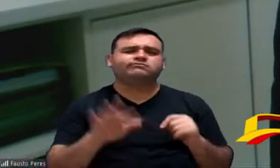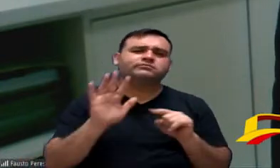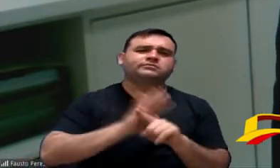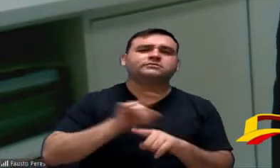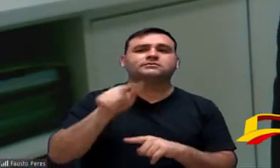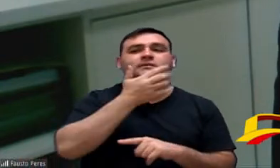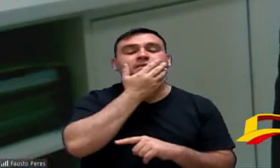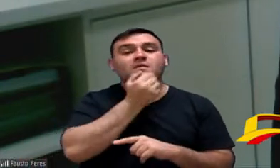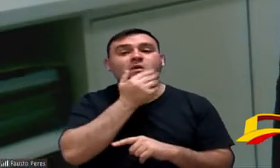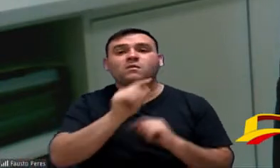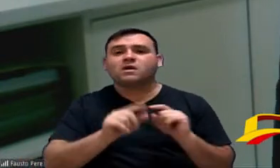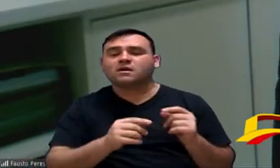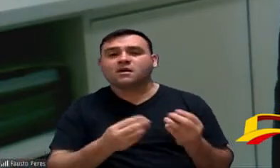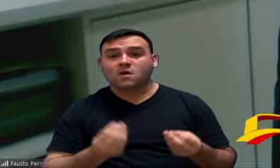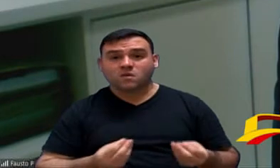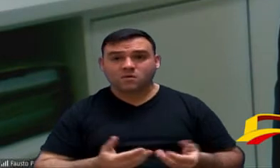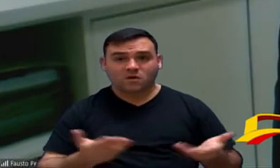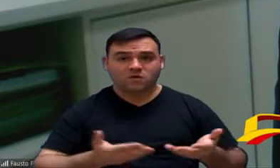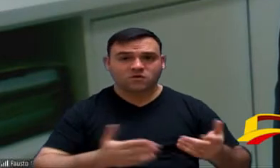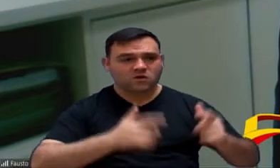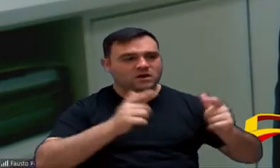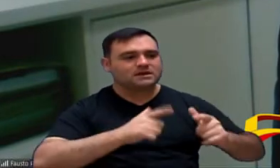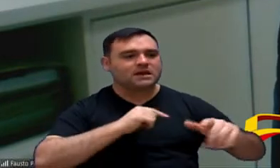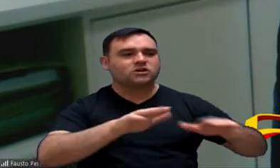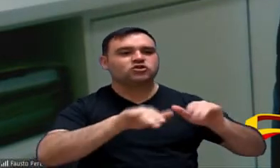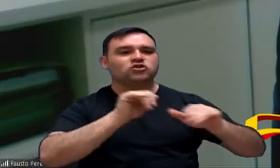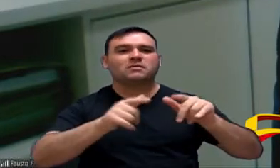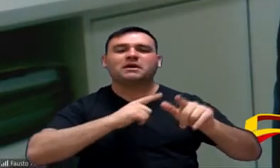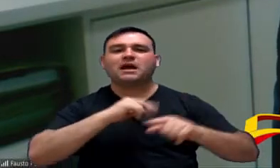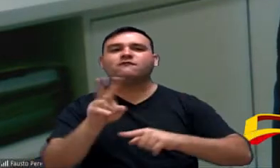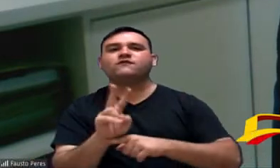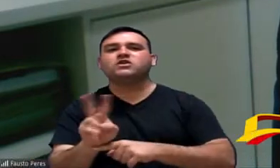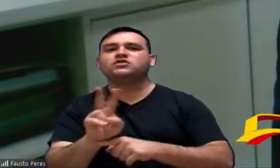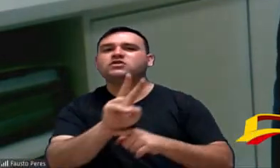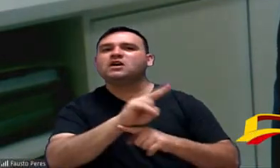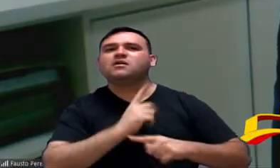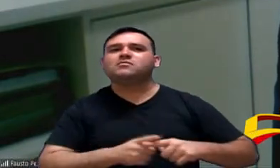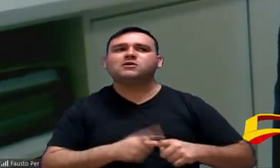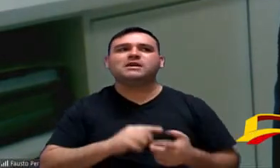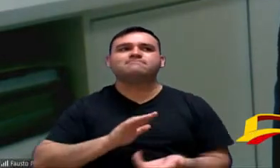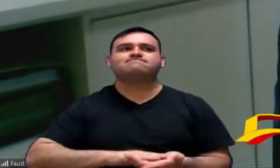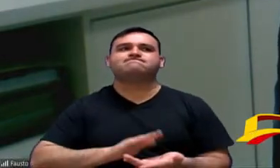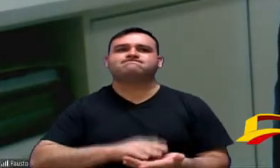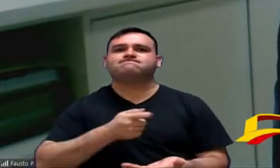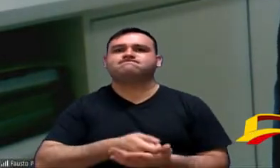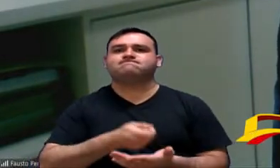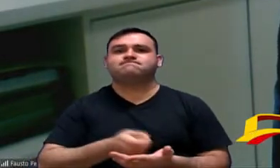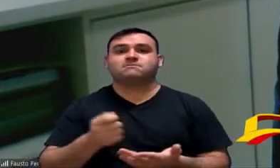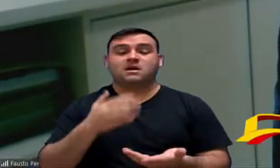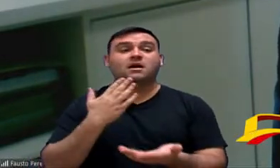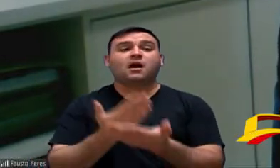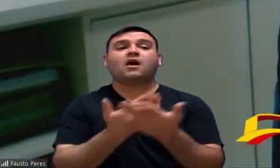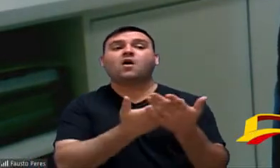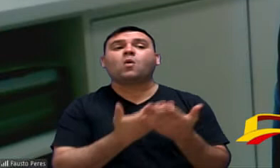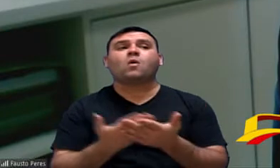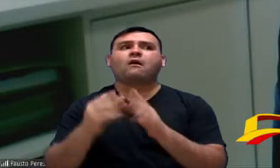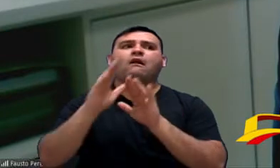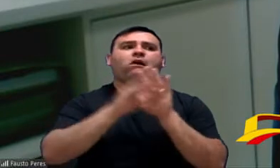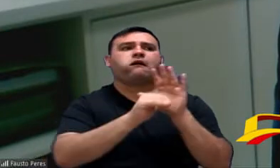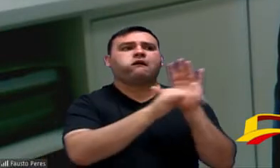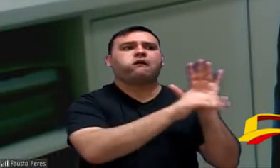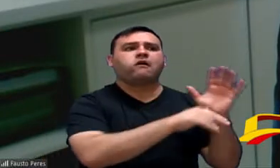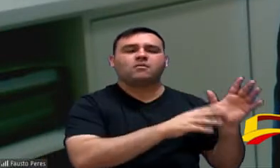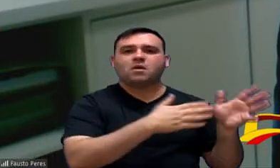para o líder como que está a situação da contratação desses vigias aí, que a cobrança está sendo bastante, que as escolas estão sendo furtadas